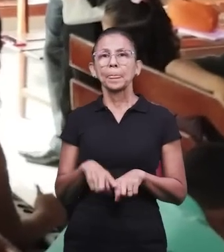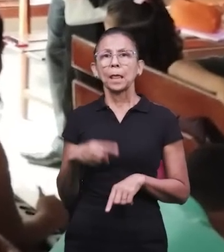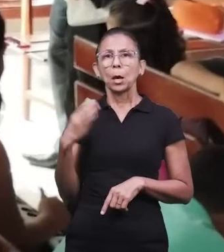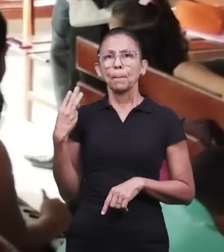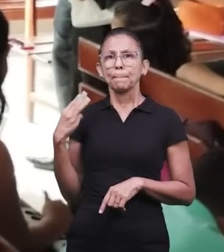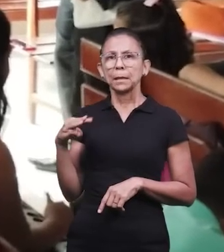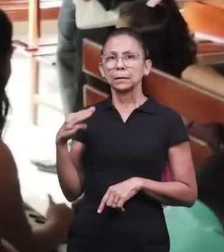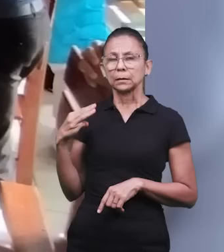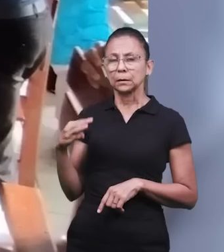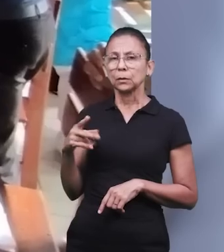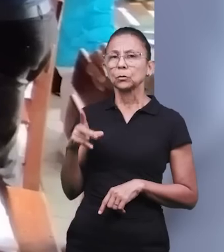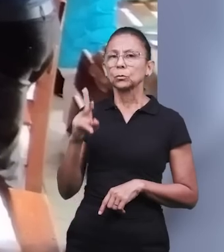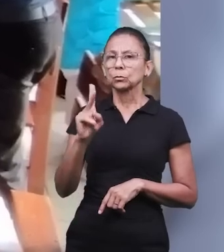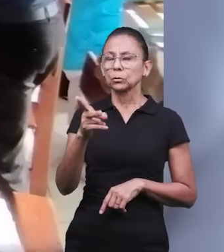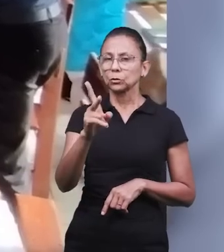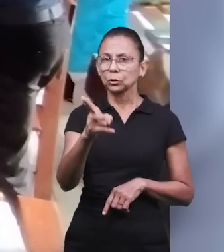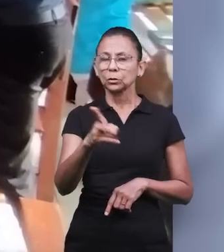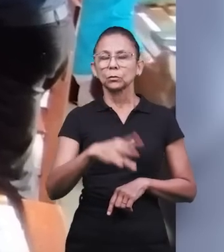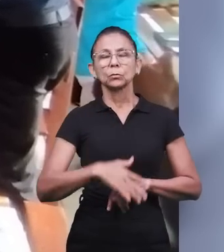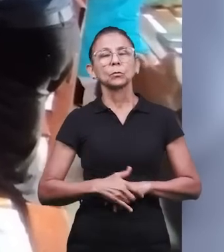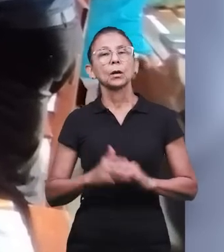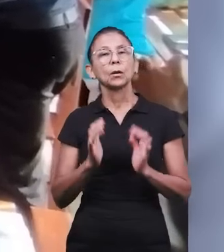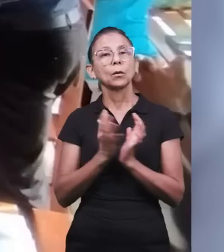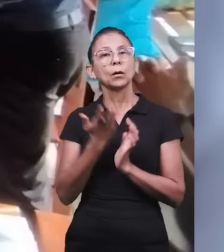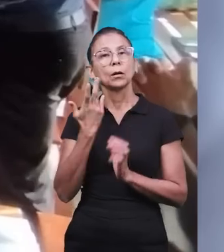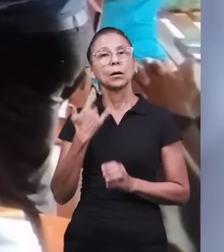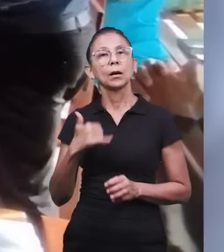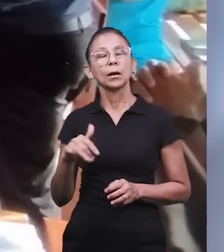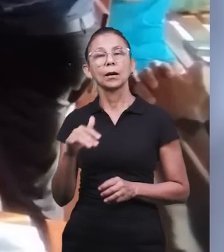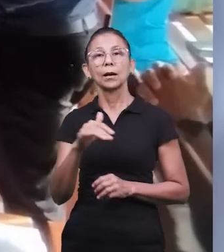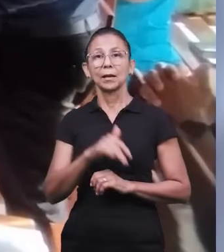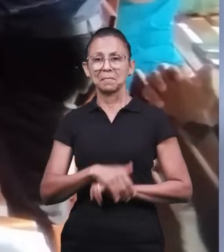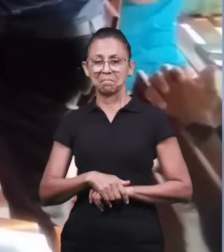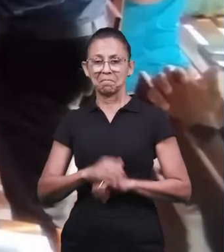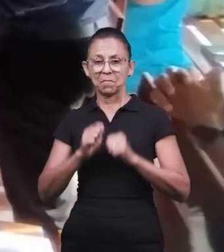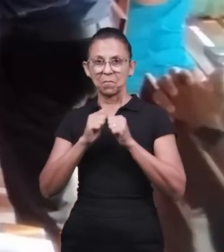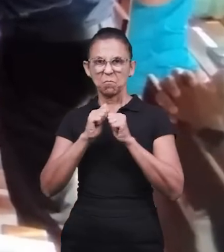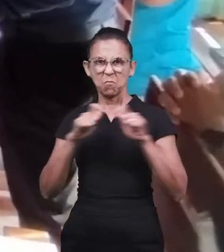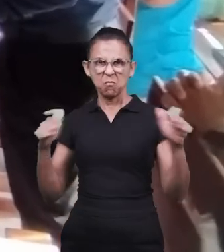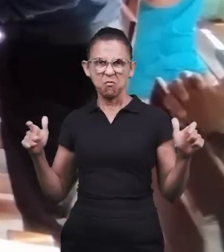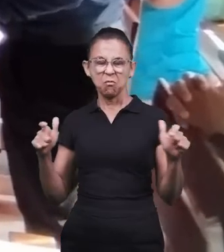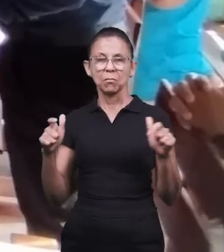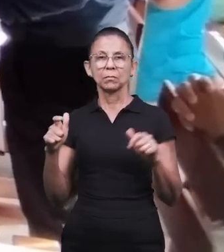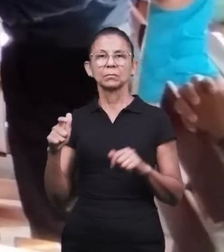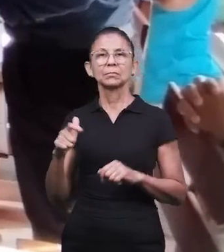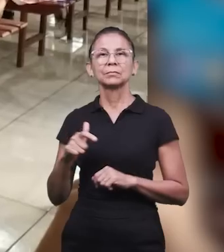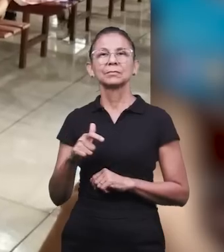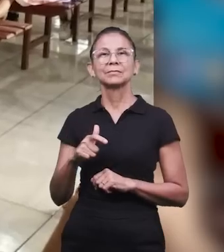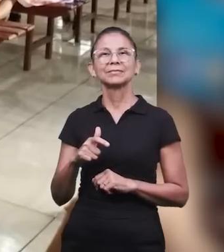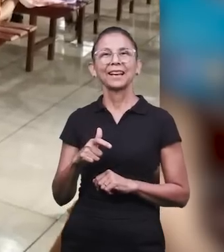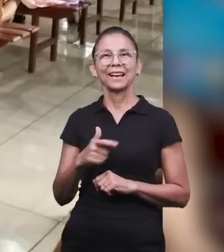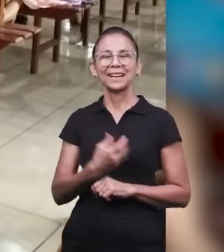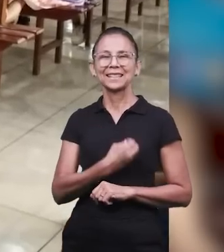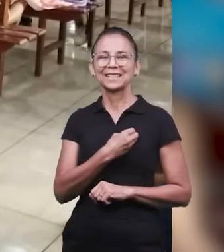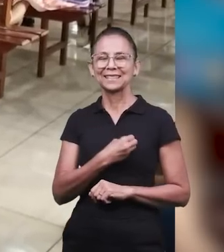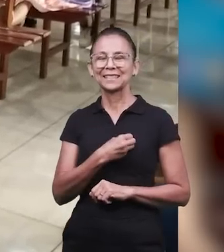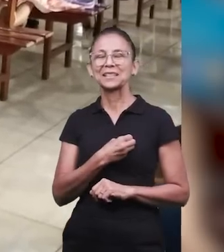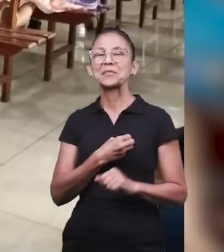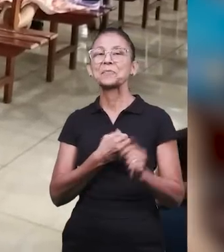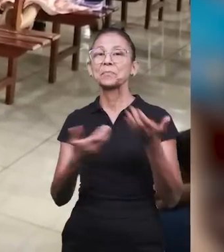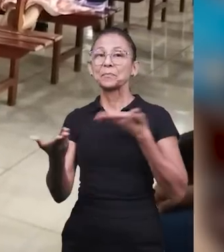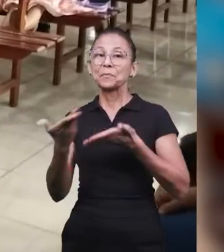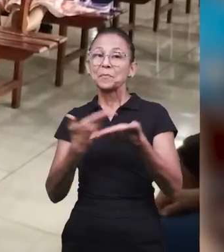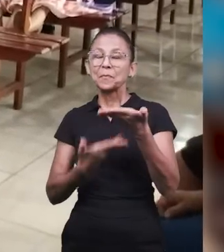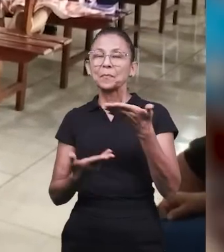do pastor Evilásio, o seminário das CIAs foi marcado pela forte presença das crianças que se envolveram e participaram ativamente do seminário junto